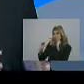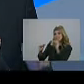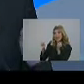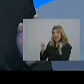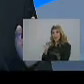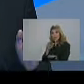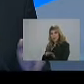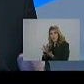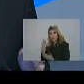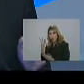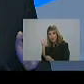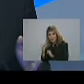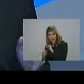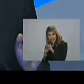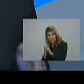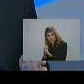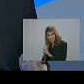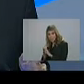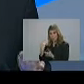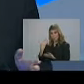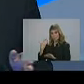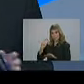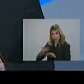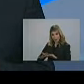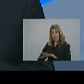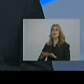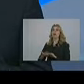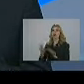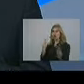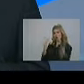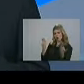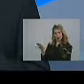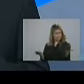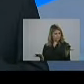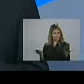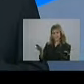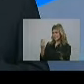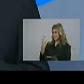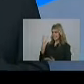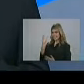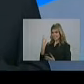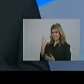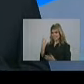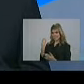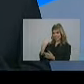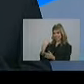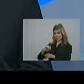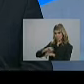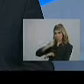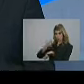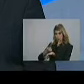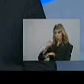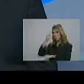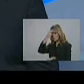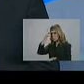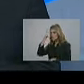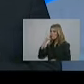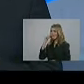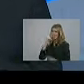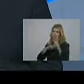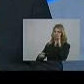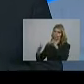nos 4 primeiros anos e comparar com os 3 do segundo mandato, a Prefeitura deixou de